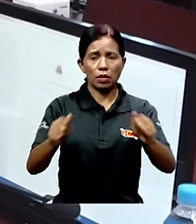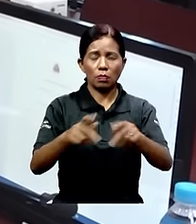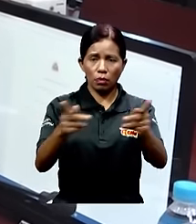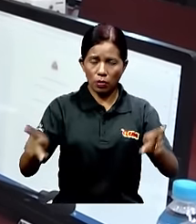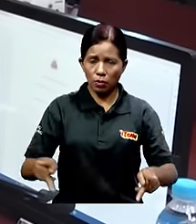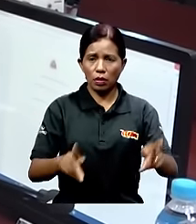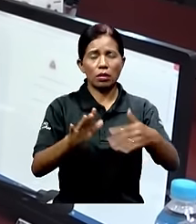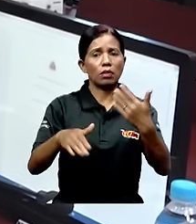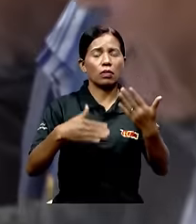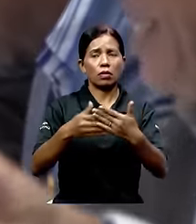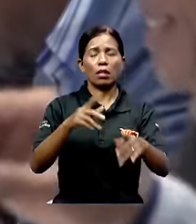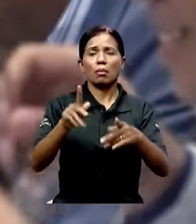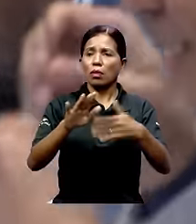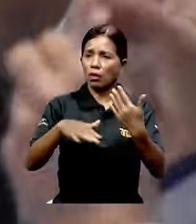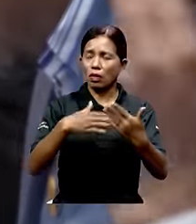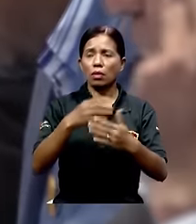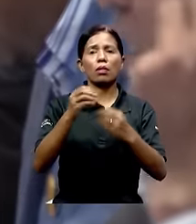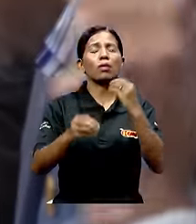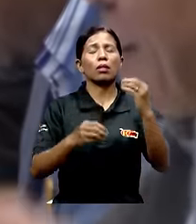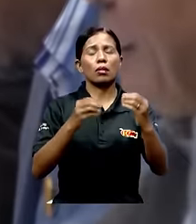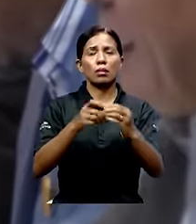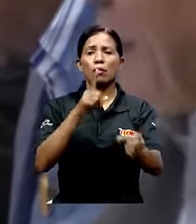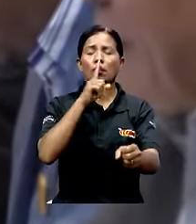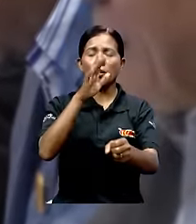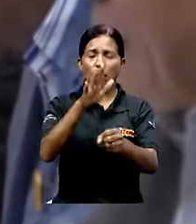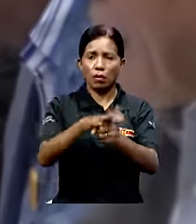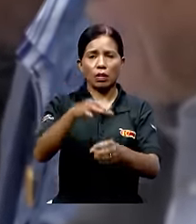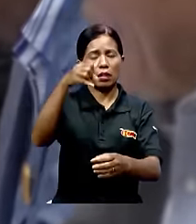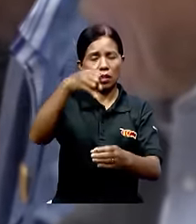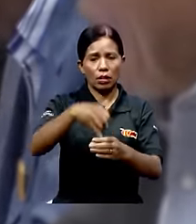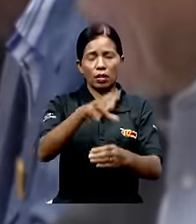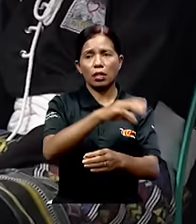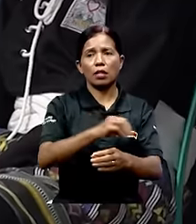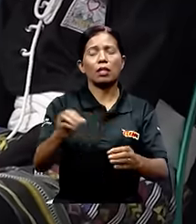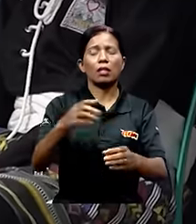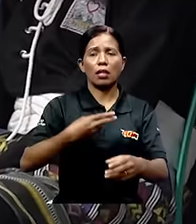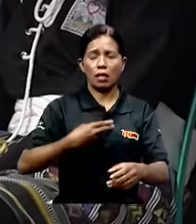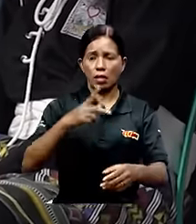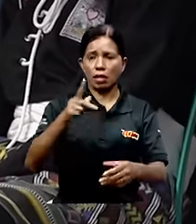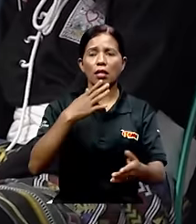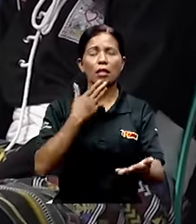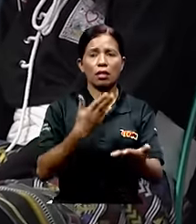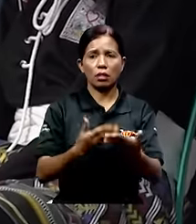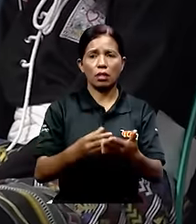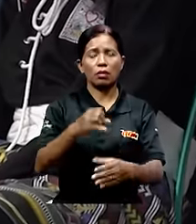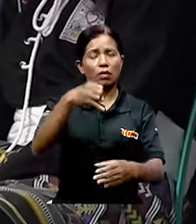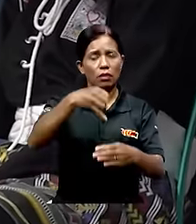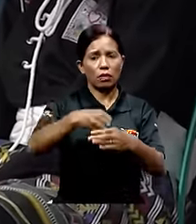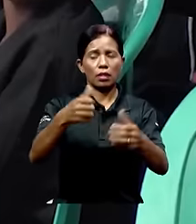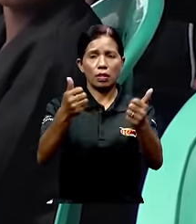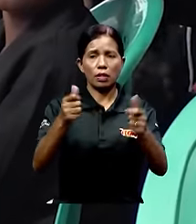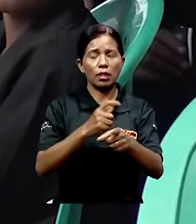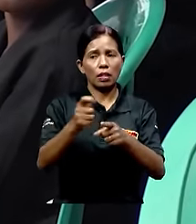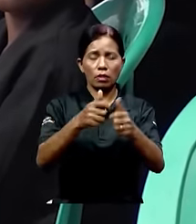no pessoal contratado sira roto com a ba cumprimento integral código ética nien anessan com a ba envolvimento e a